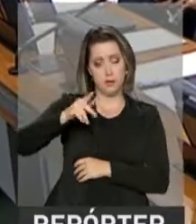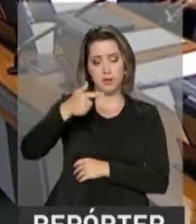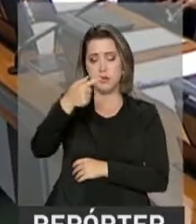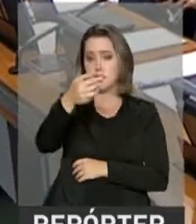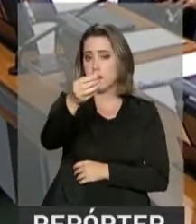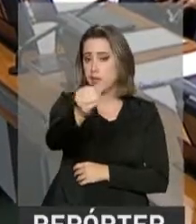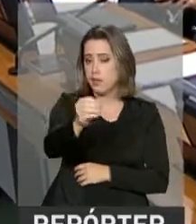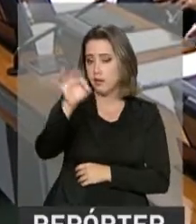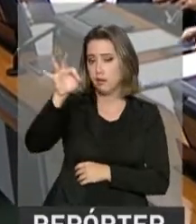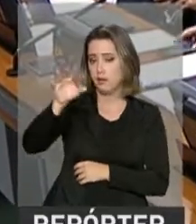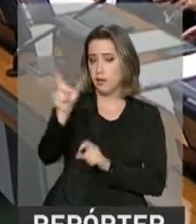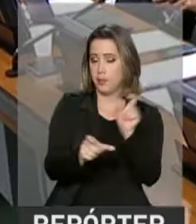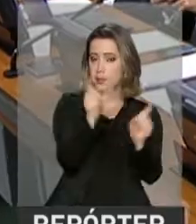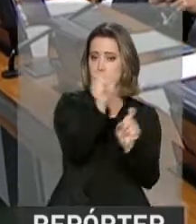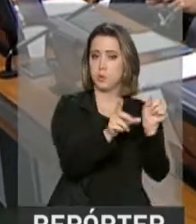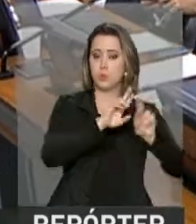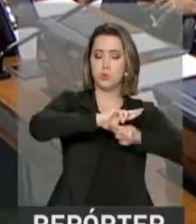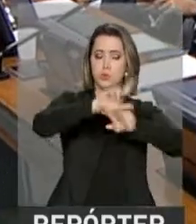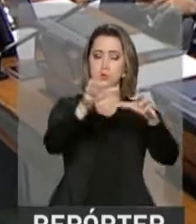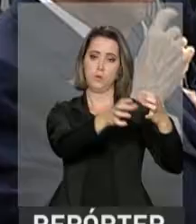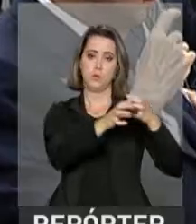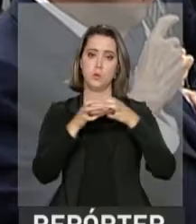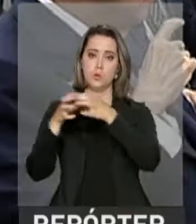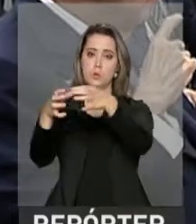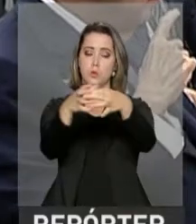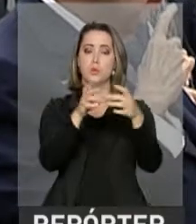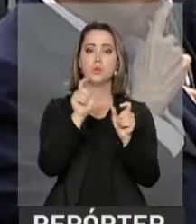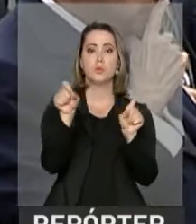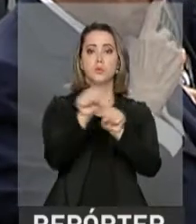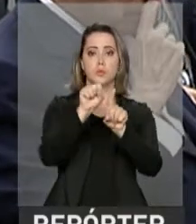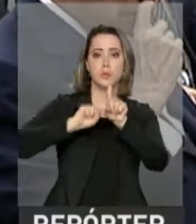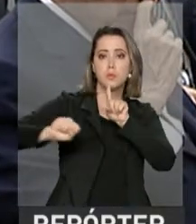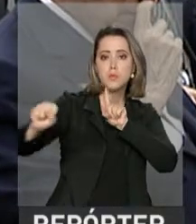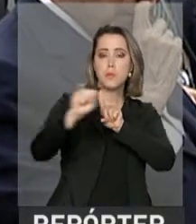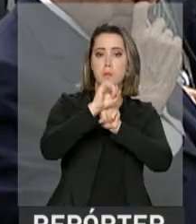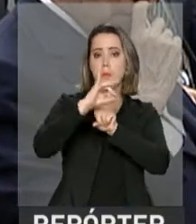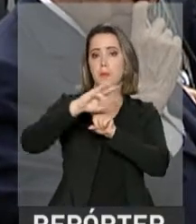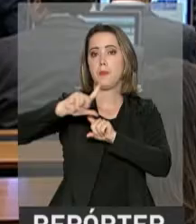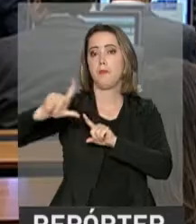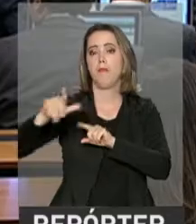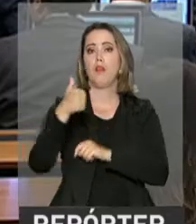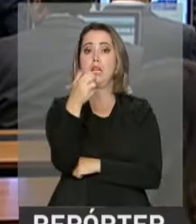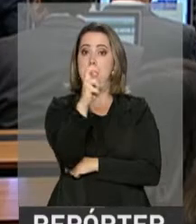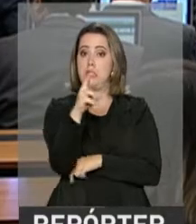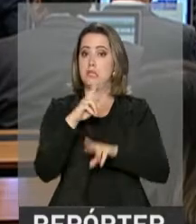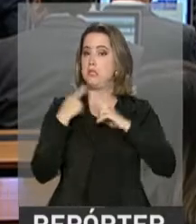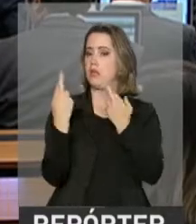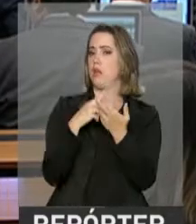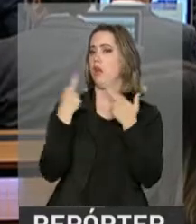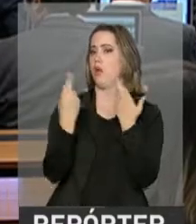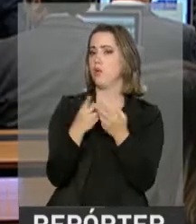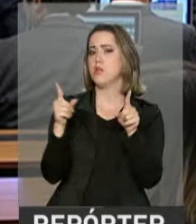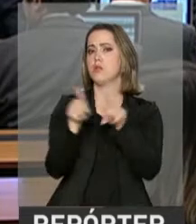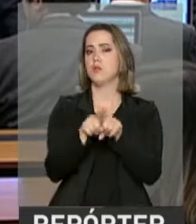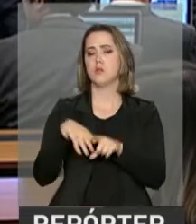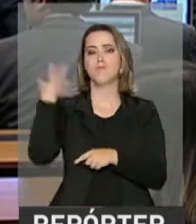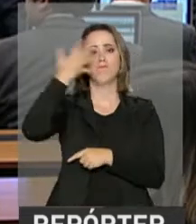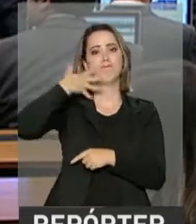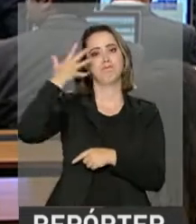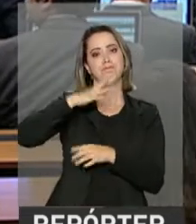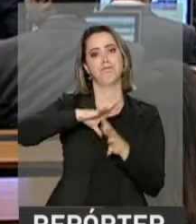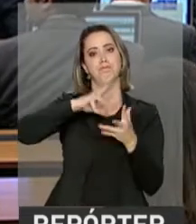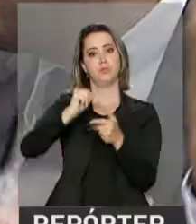diversos órgãos e da sociedade civil foram 15 audiências públicas e um seminário internacional